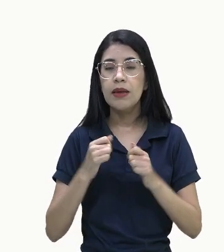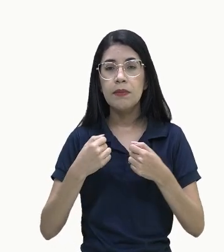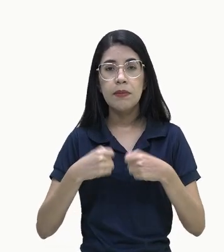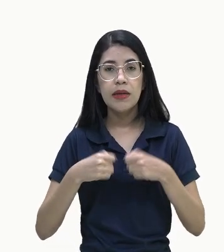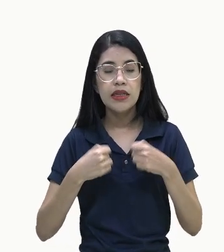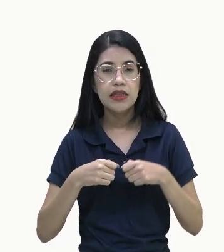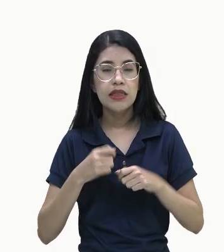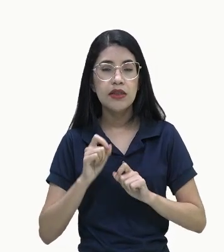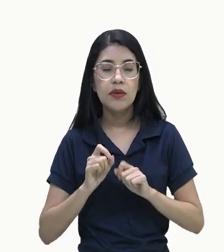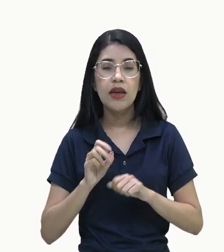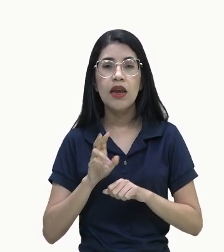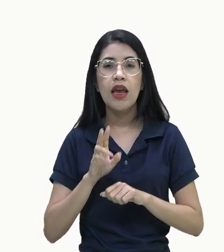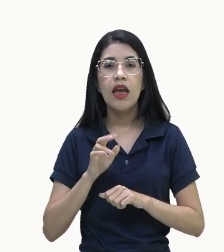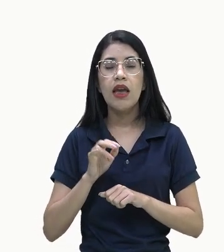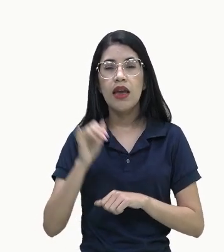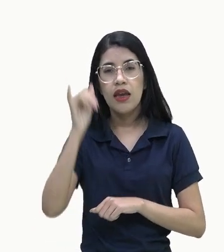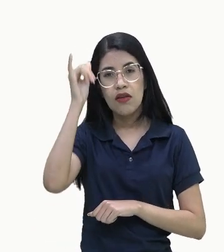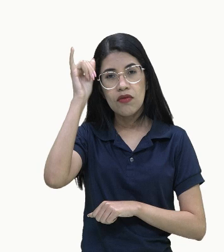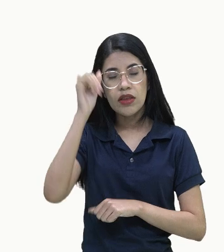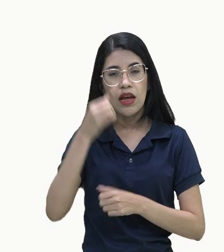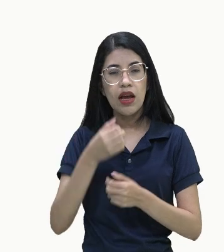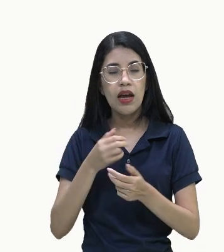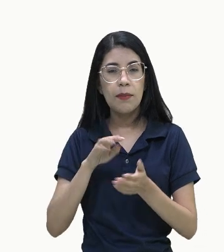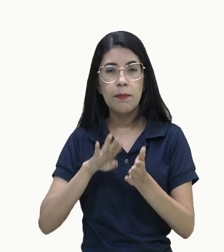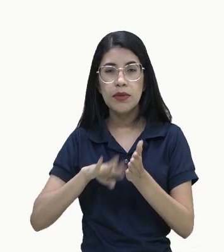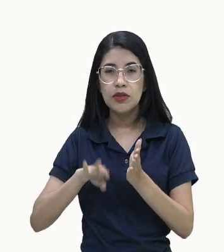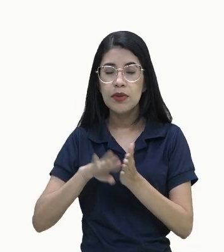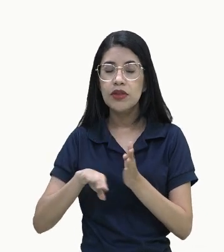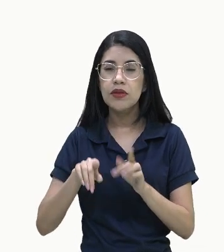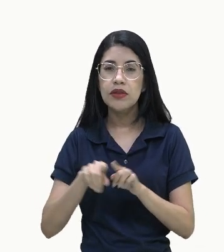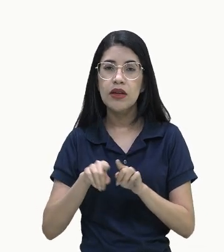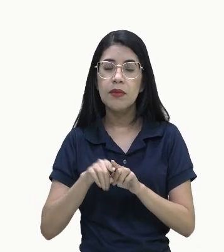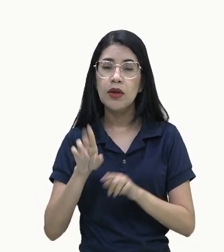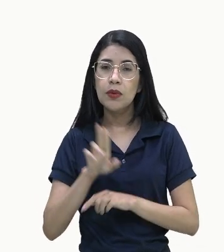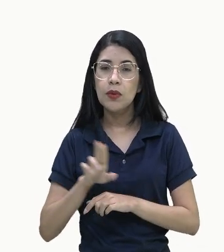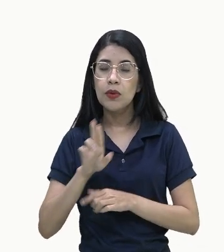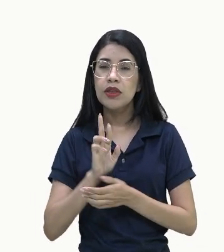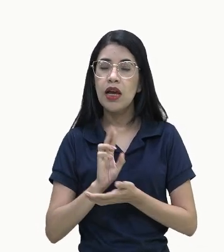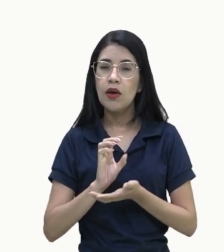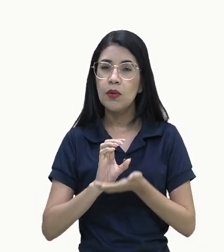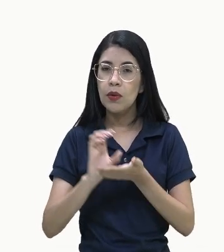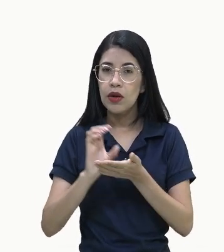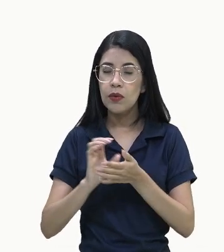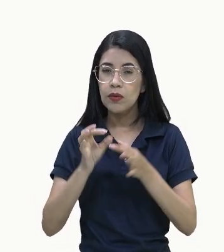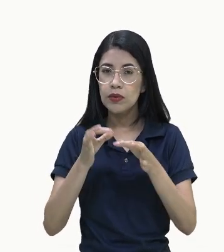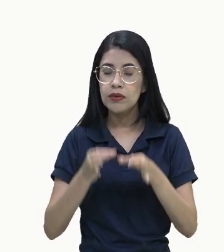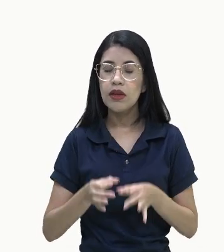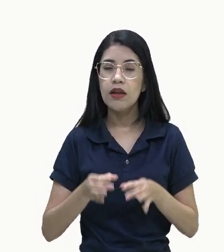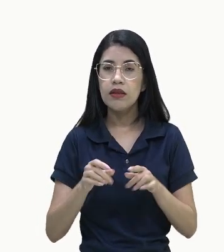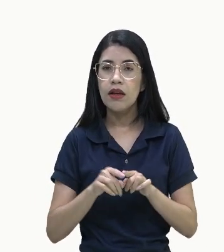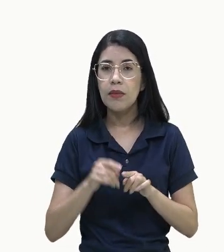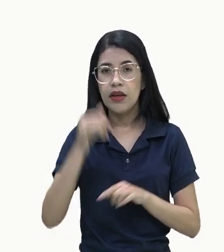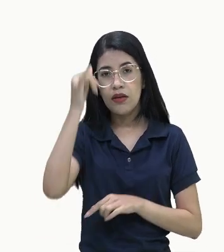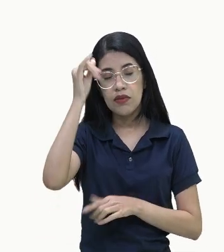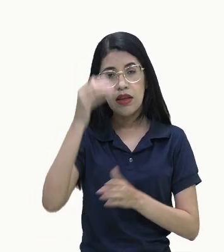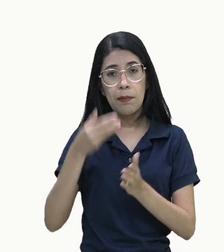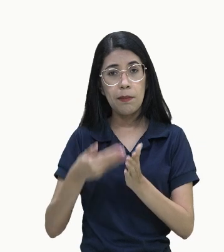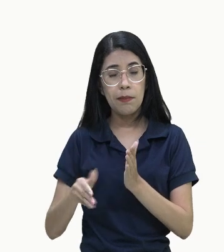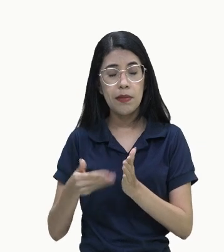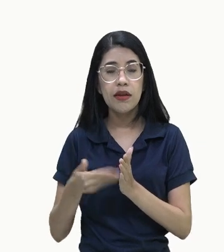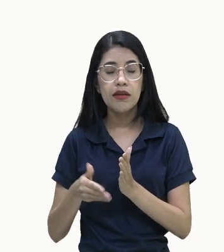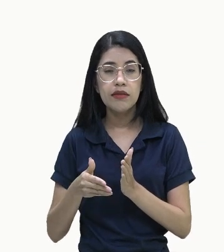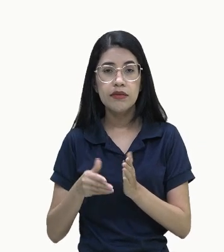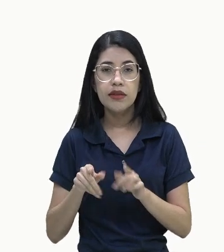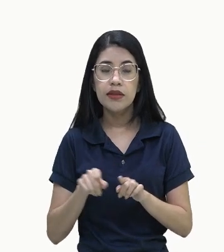ser previdente, de usar com sabedoria os recursos, de não desperdício, não